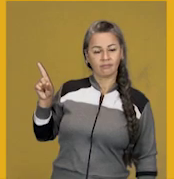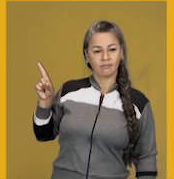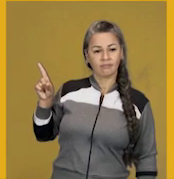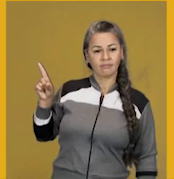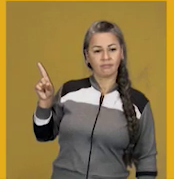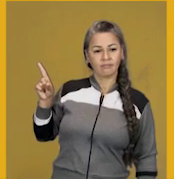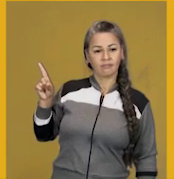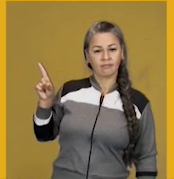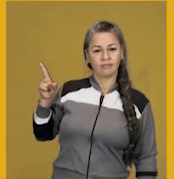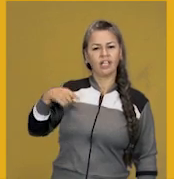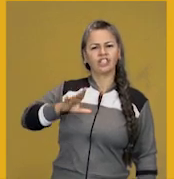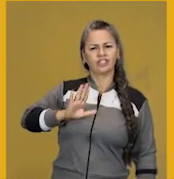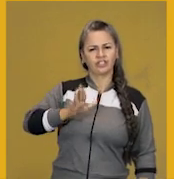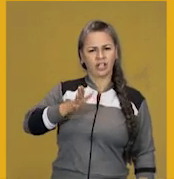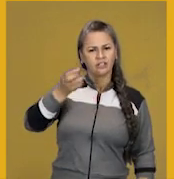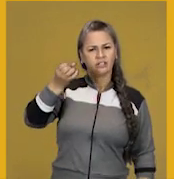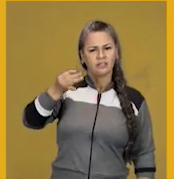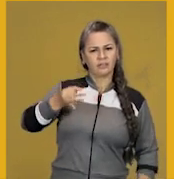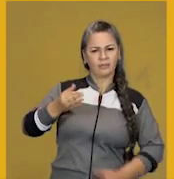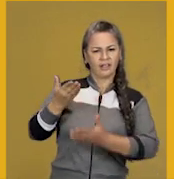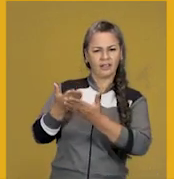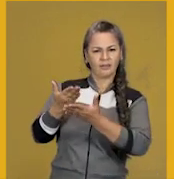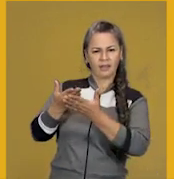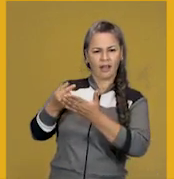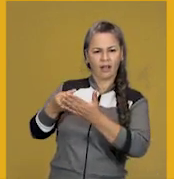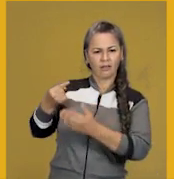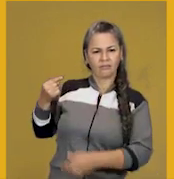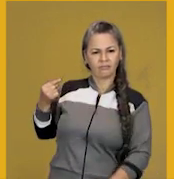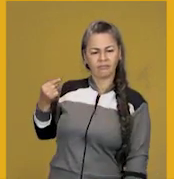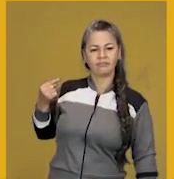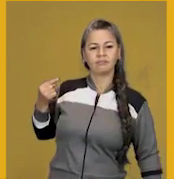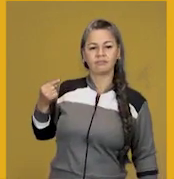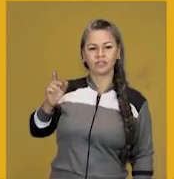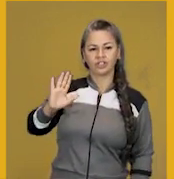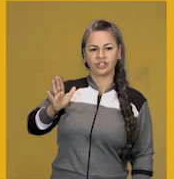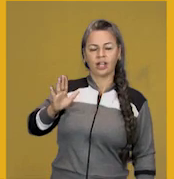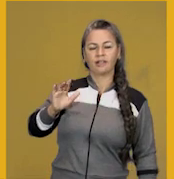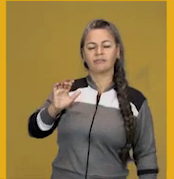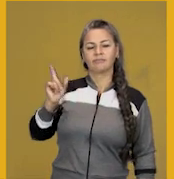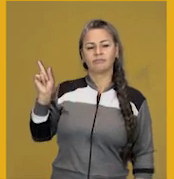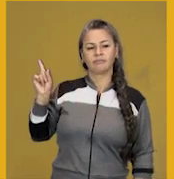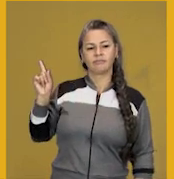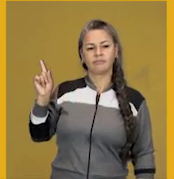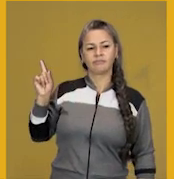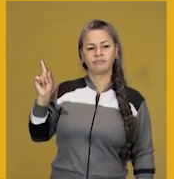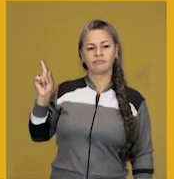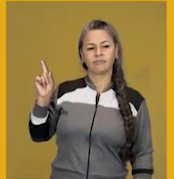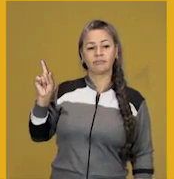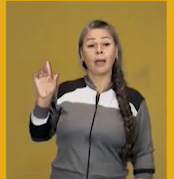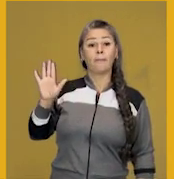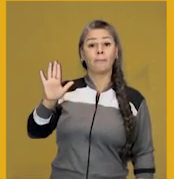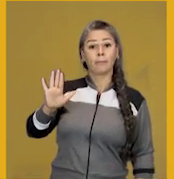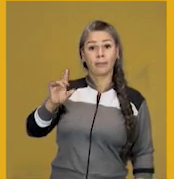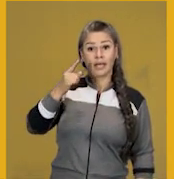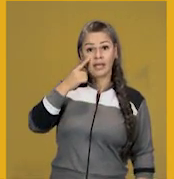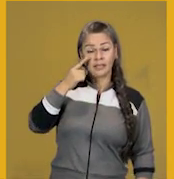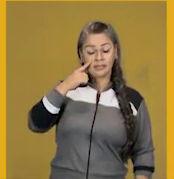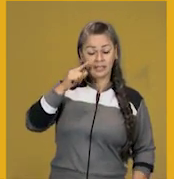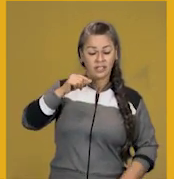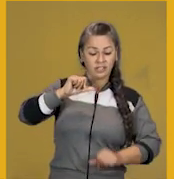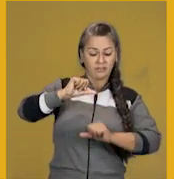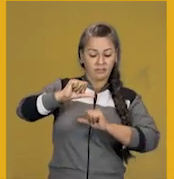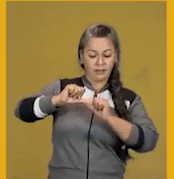passada, né? E se você tiver um momento em que há mudança de fase,